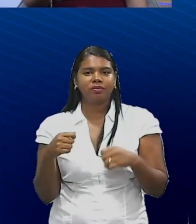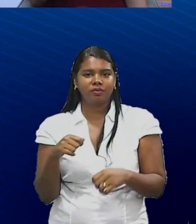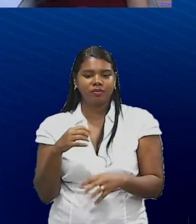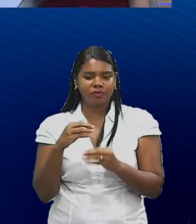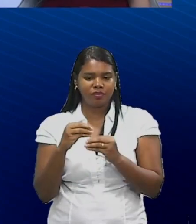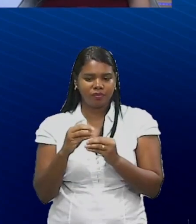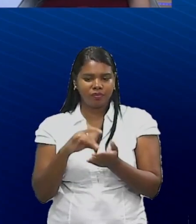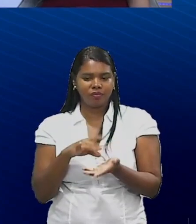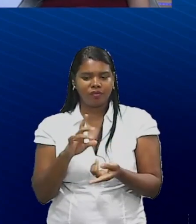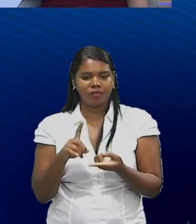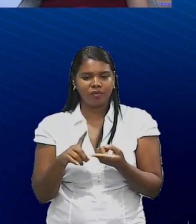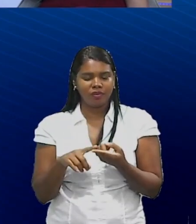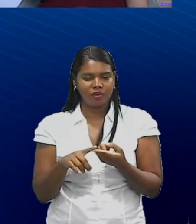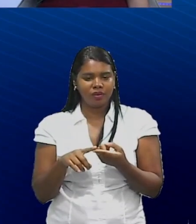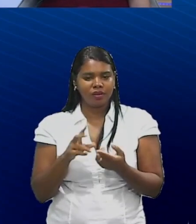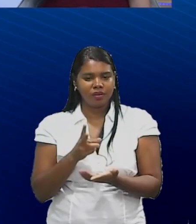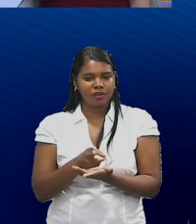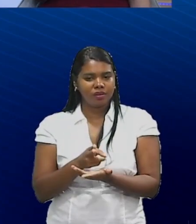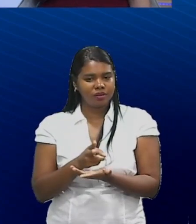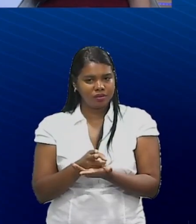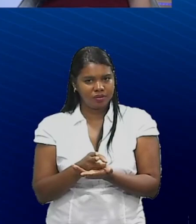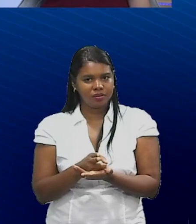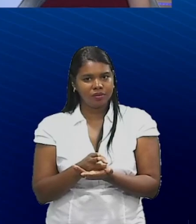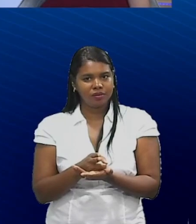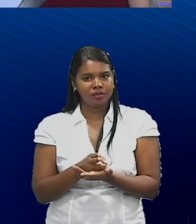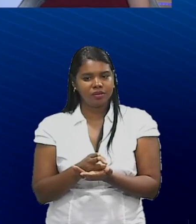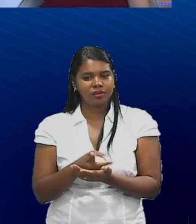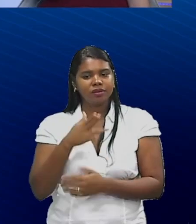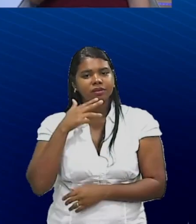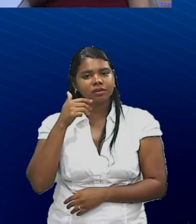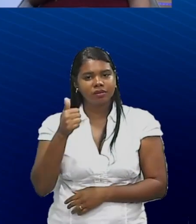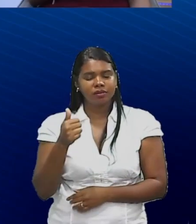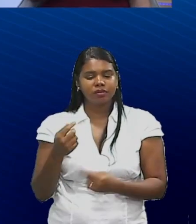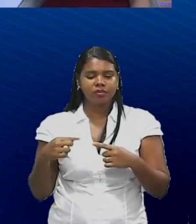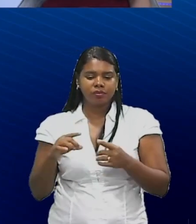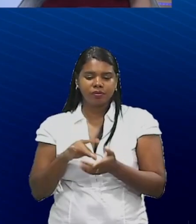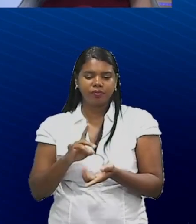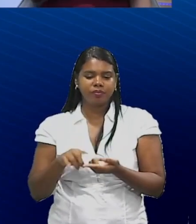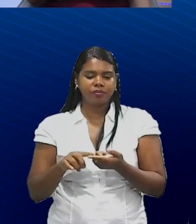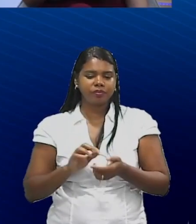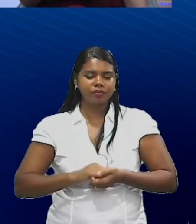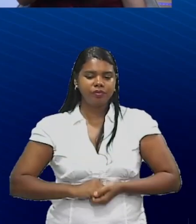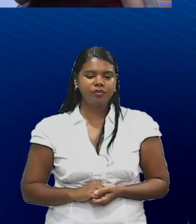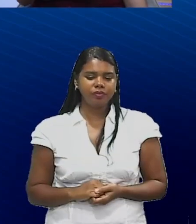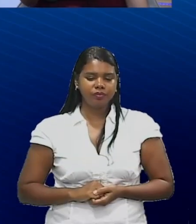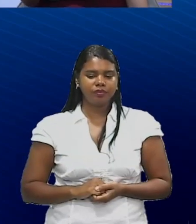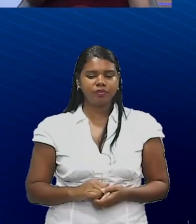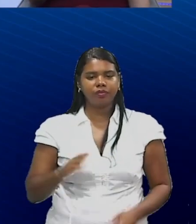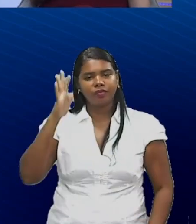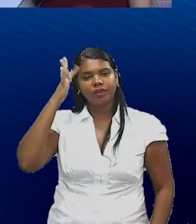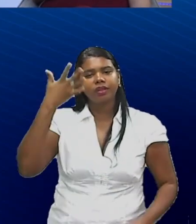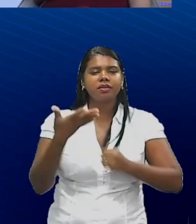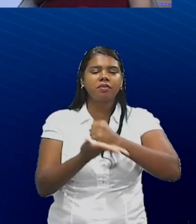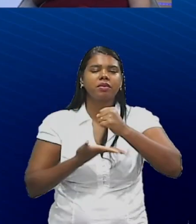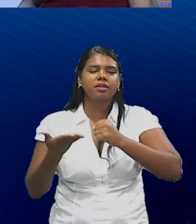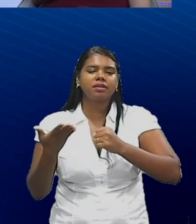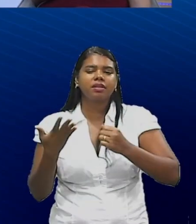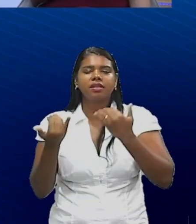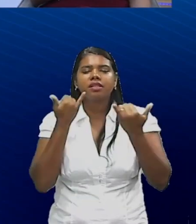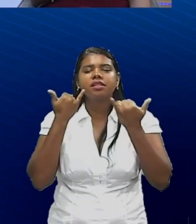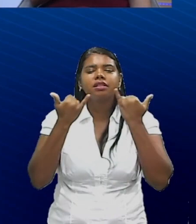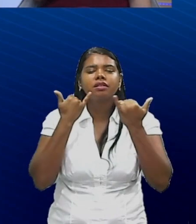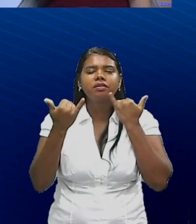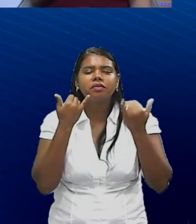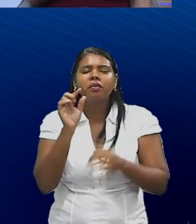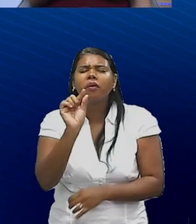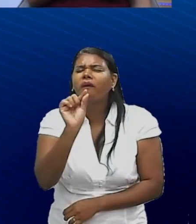incremental, melhoria contínua e pode ser uma melhoria de grande impacto, tá? Decisão baseada em informações. O que é